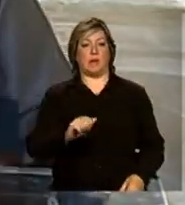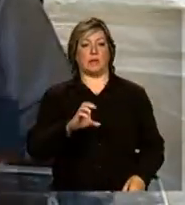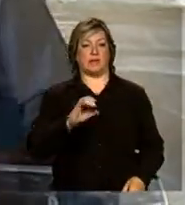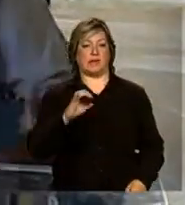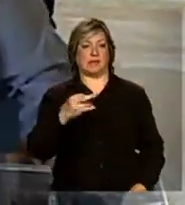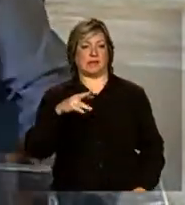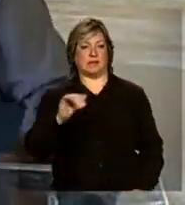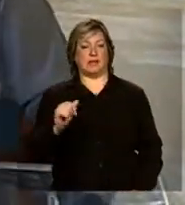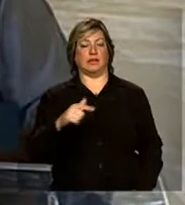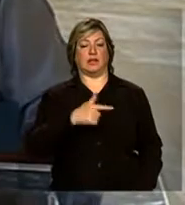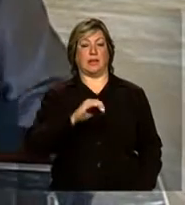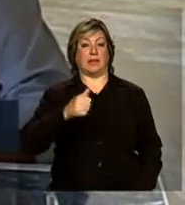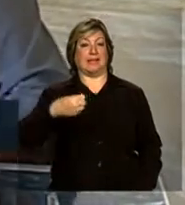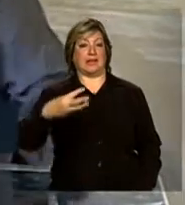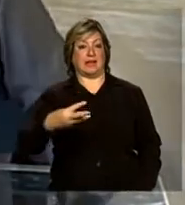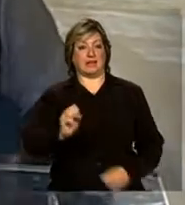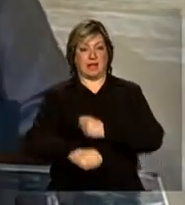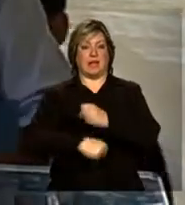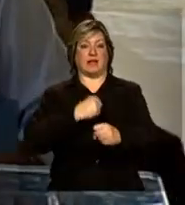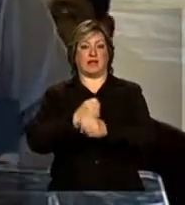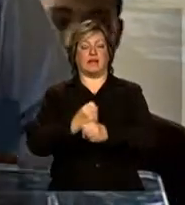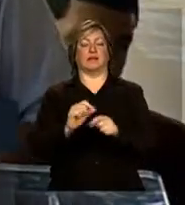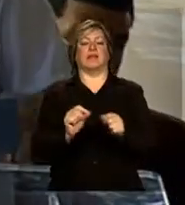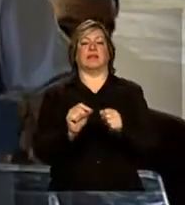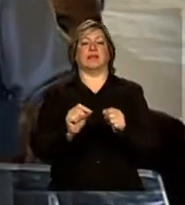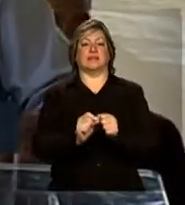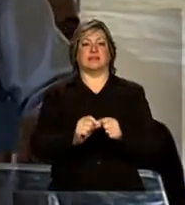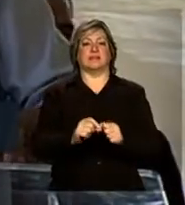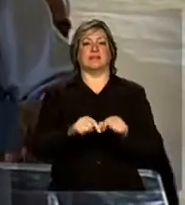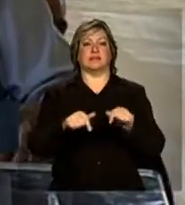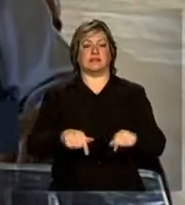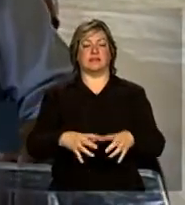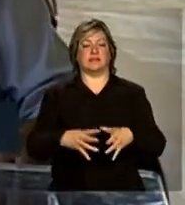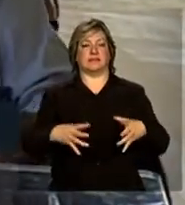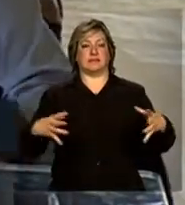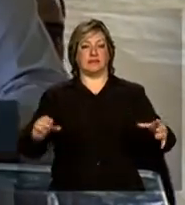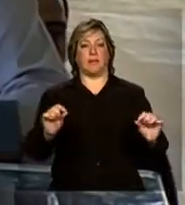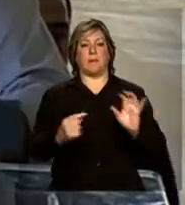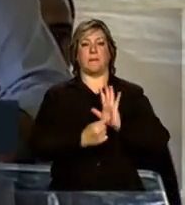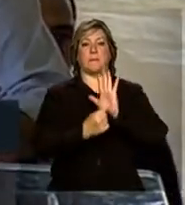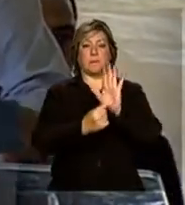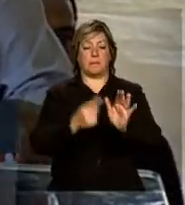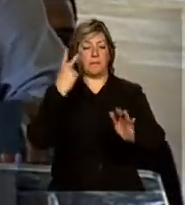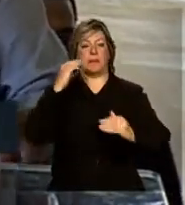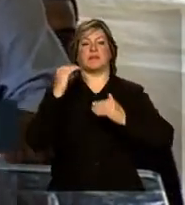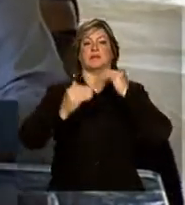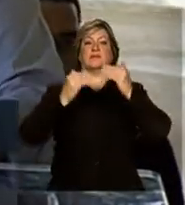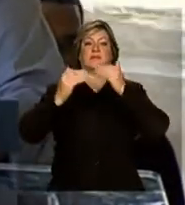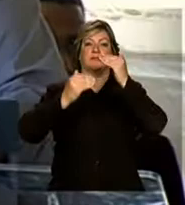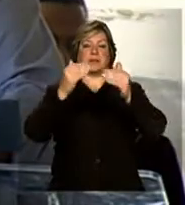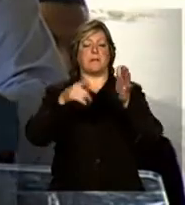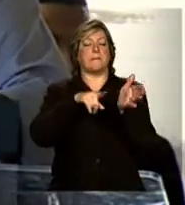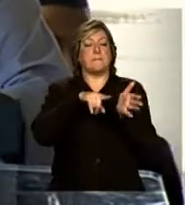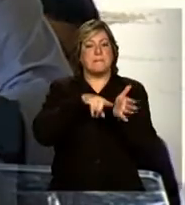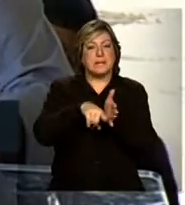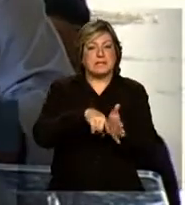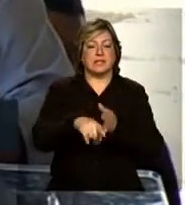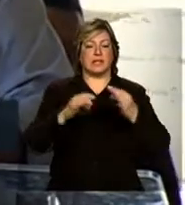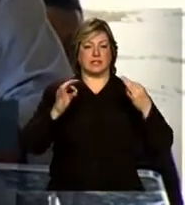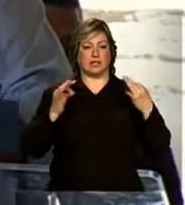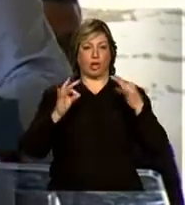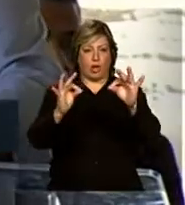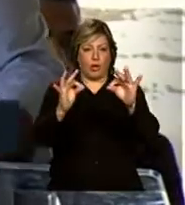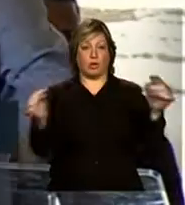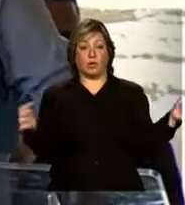qual nós vamos destinar a região integrado sobretudo em termos de desenvolvimento de pesquisa e Tecnologia